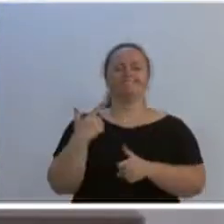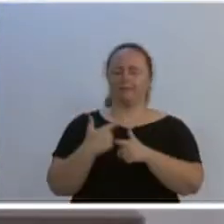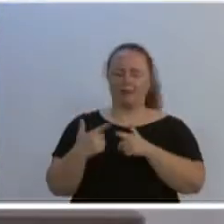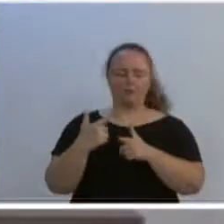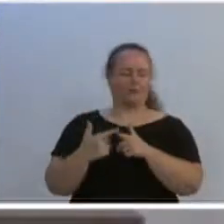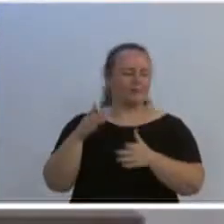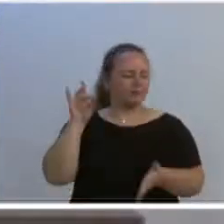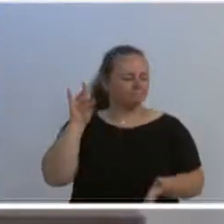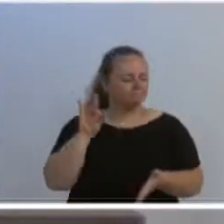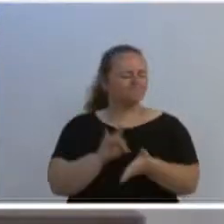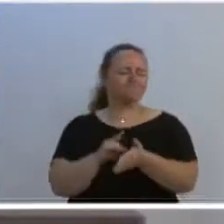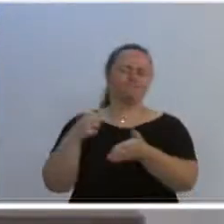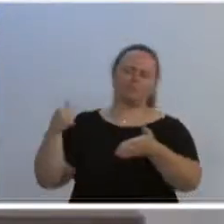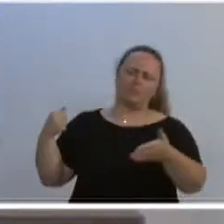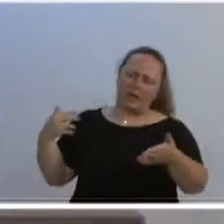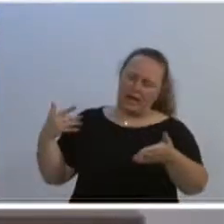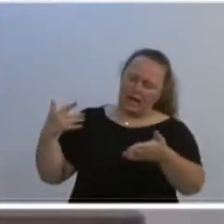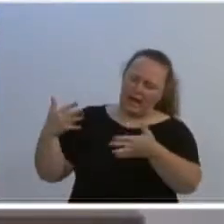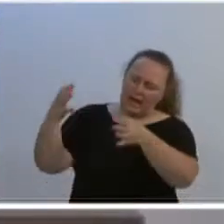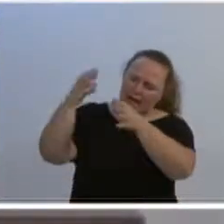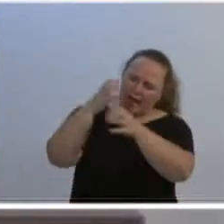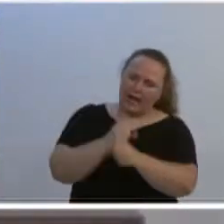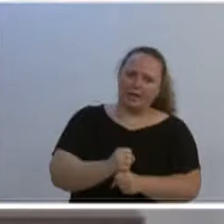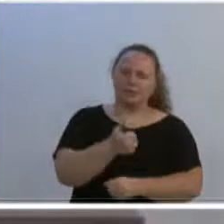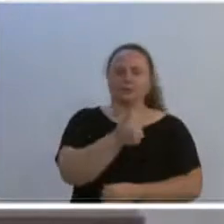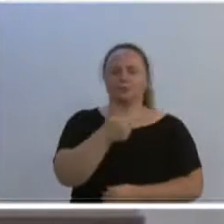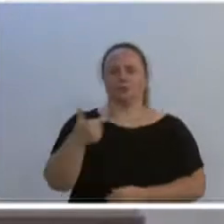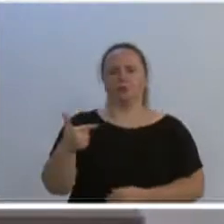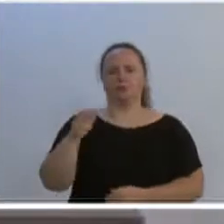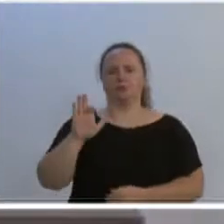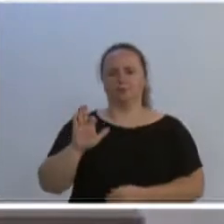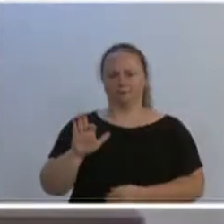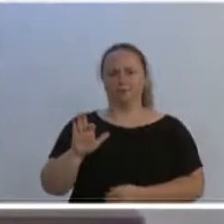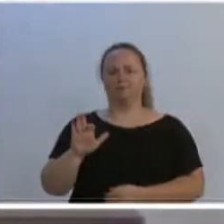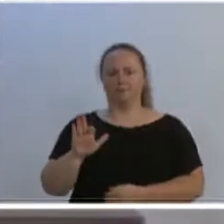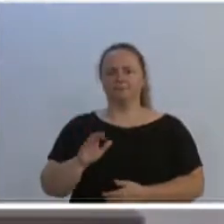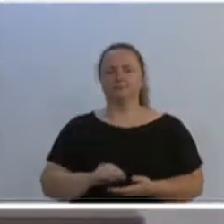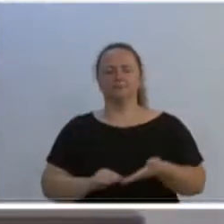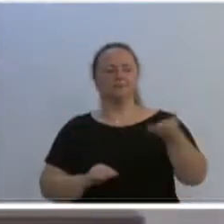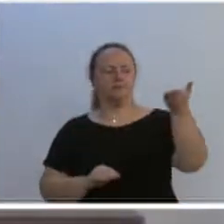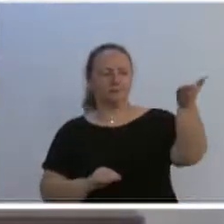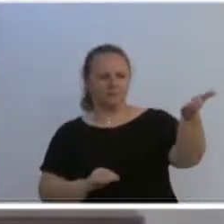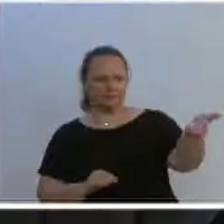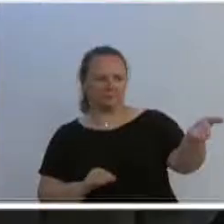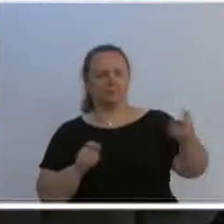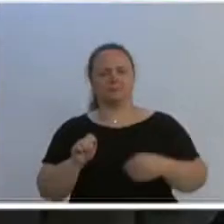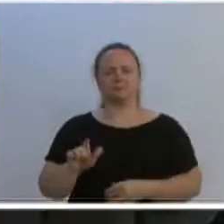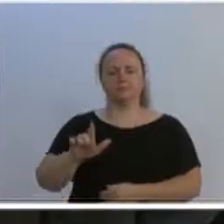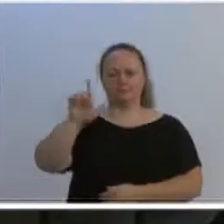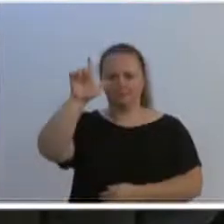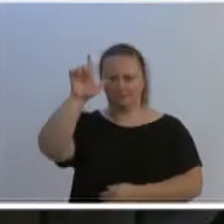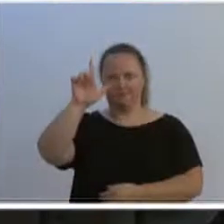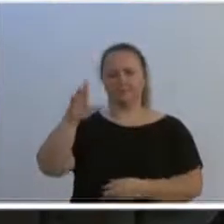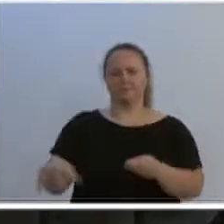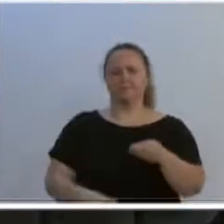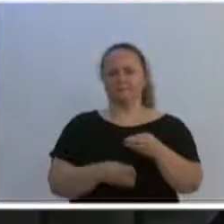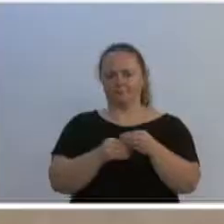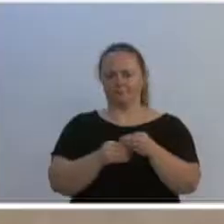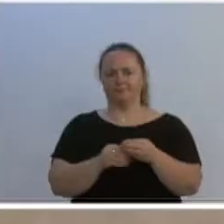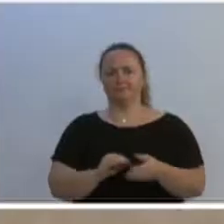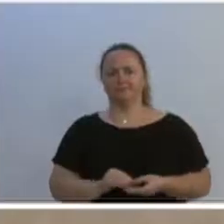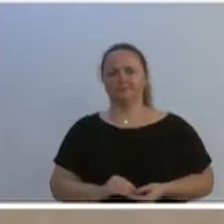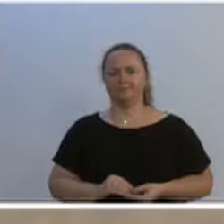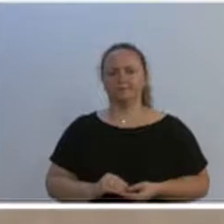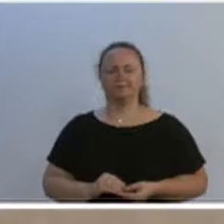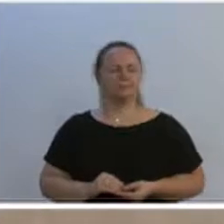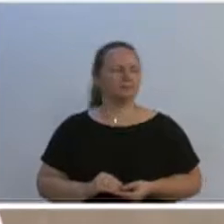governo do Partido dos Trabalhadores, vereador Lenilson. Vereador Lenilson da Silva, em a parte. Eu